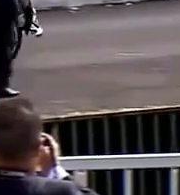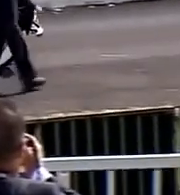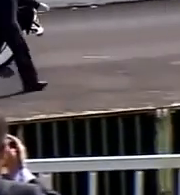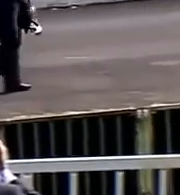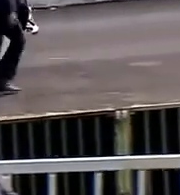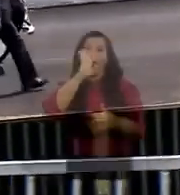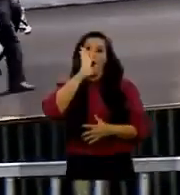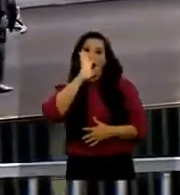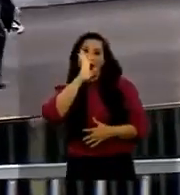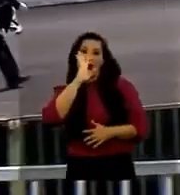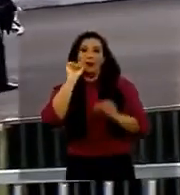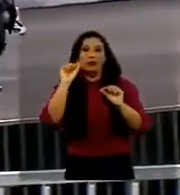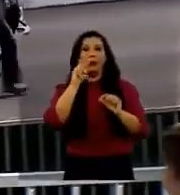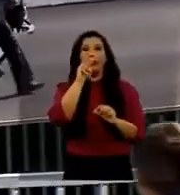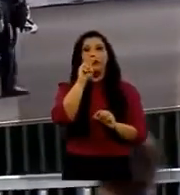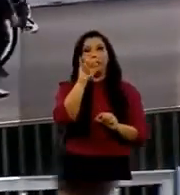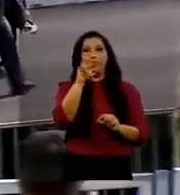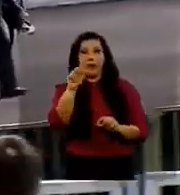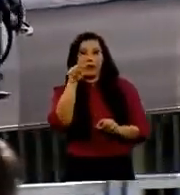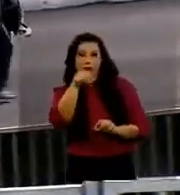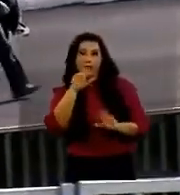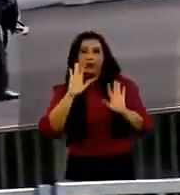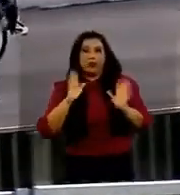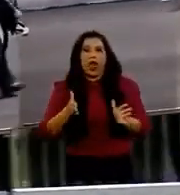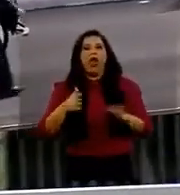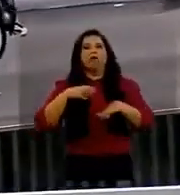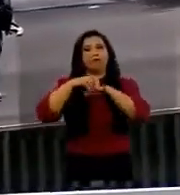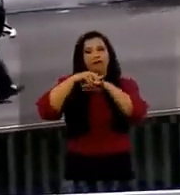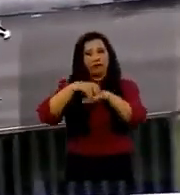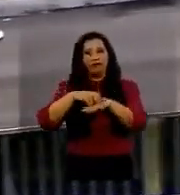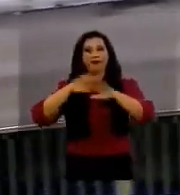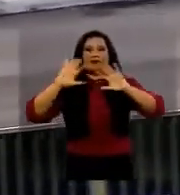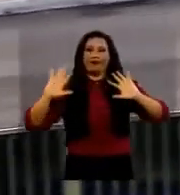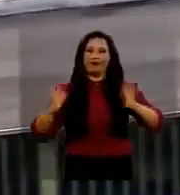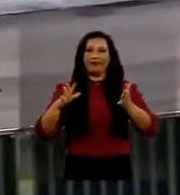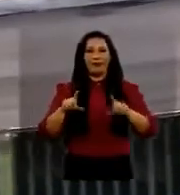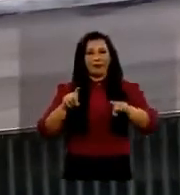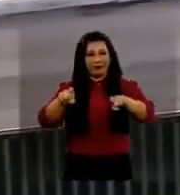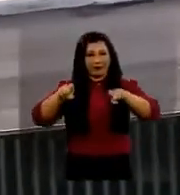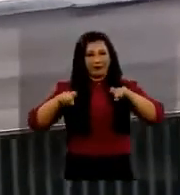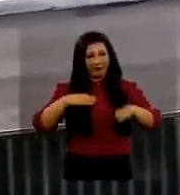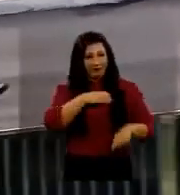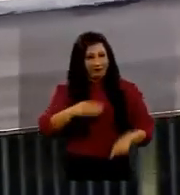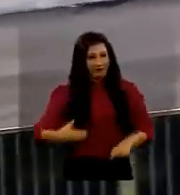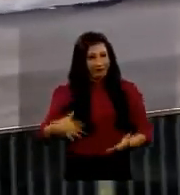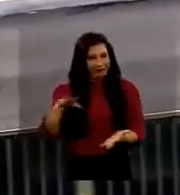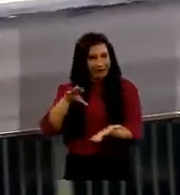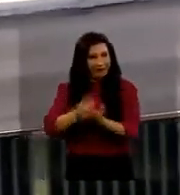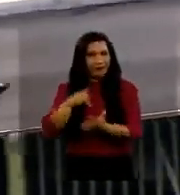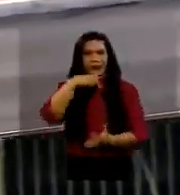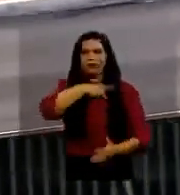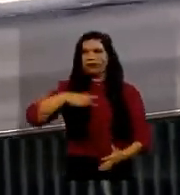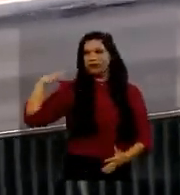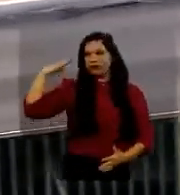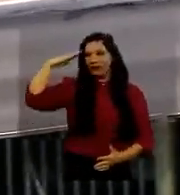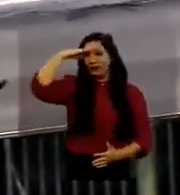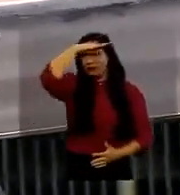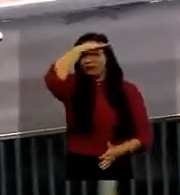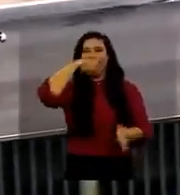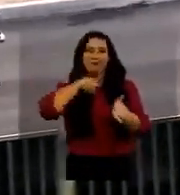Acompanhamos aí, né, Paulo, ao vivo, mais uma etapa da cerimônia de posse, o presidente Jair Bolsonaro passando as tropas em